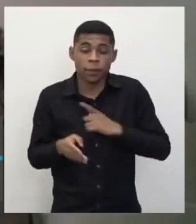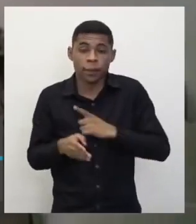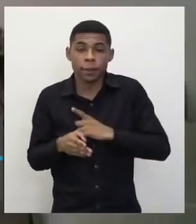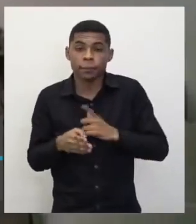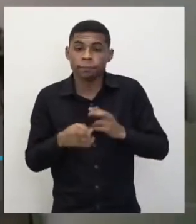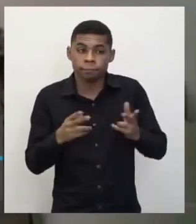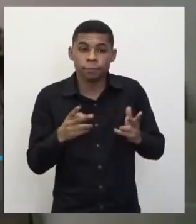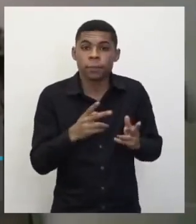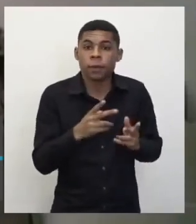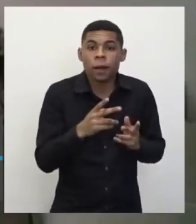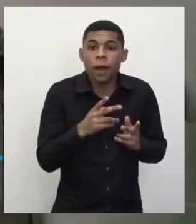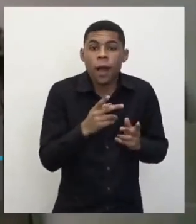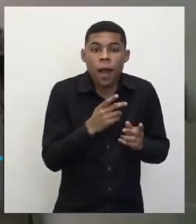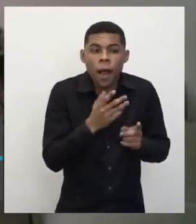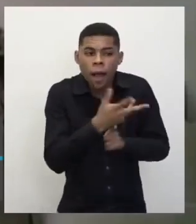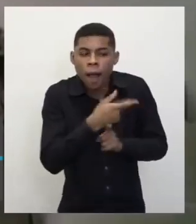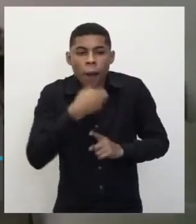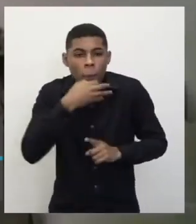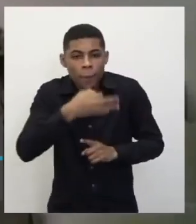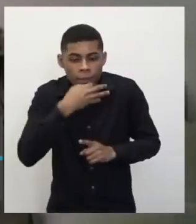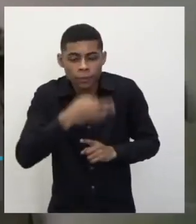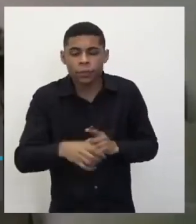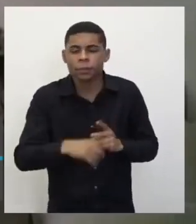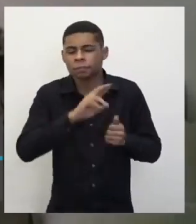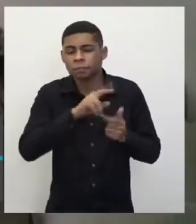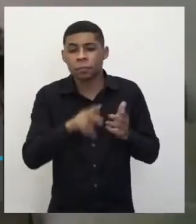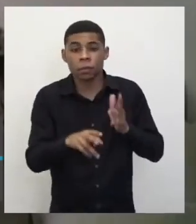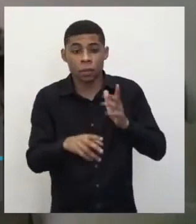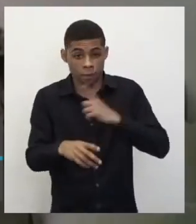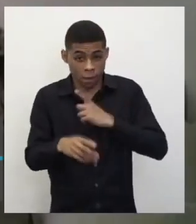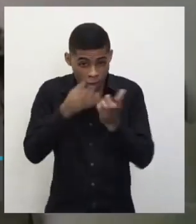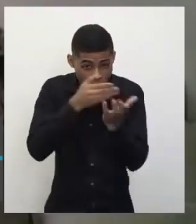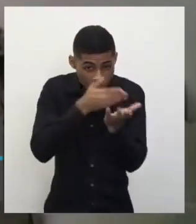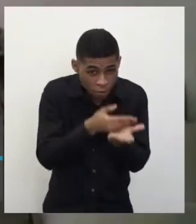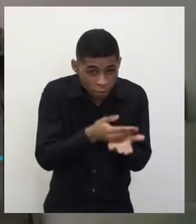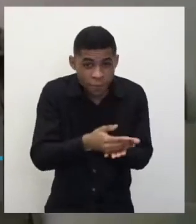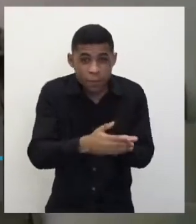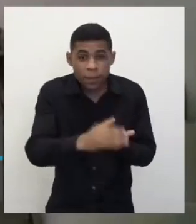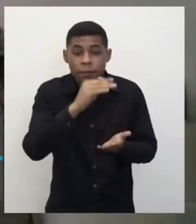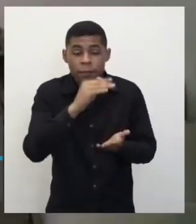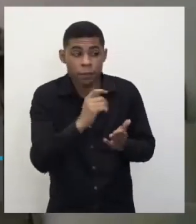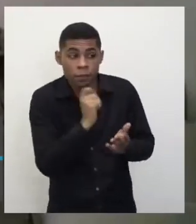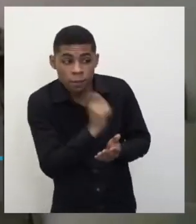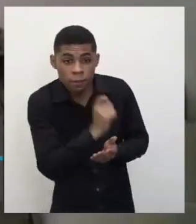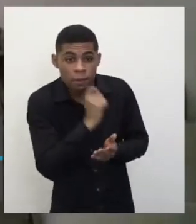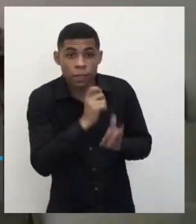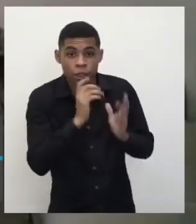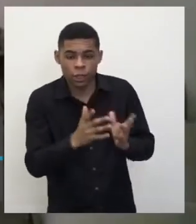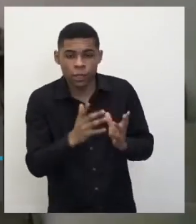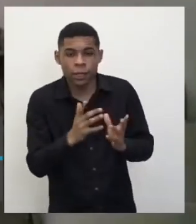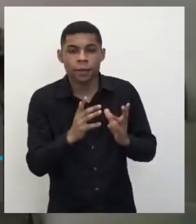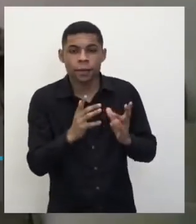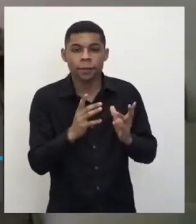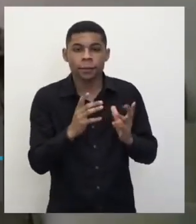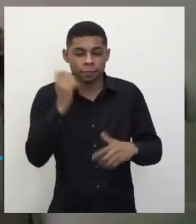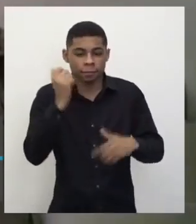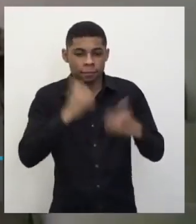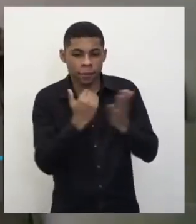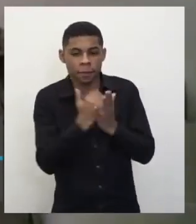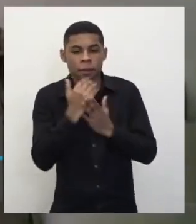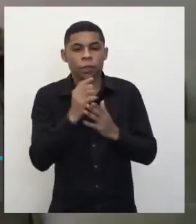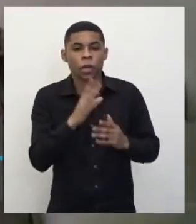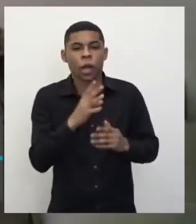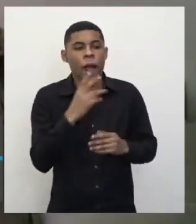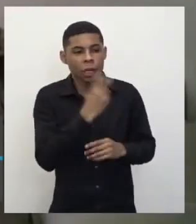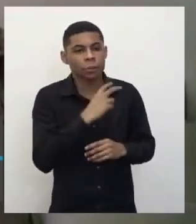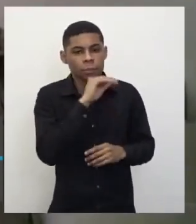momentos argumentativos, e já na introduçãozinha ali, quando essa entrevista vai para o texto escrito, né, não fica só no